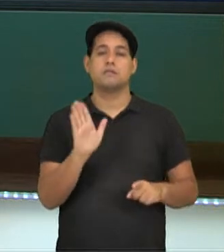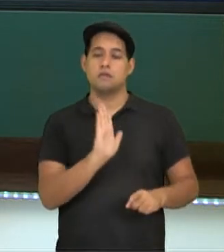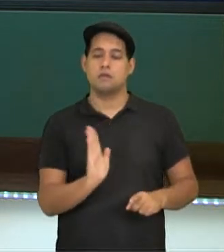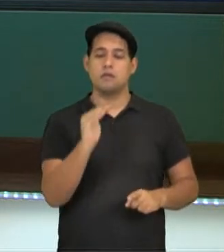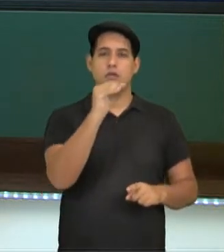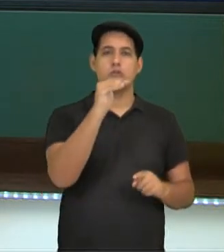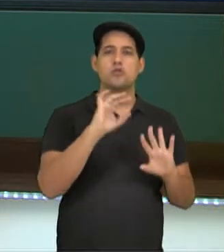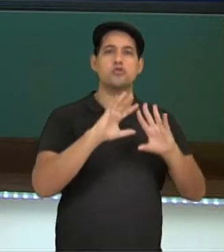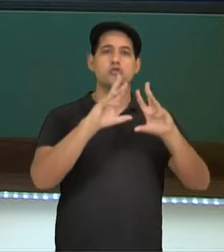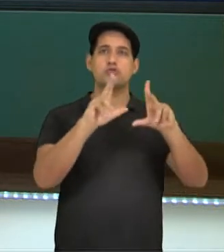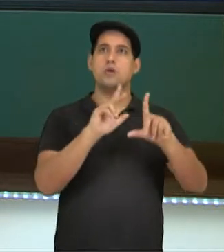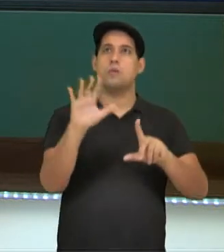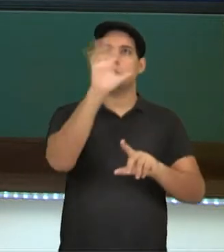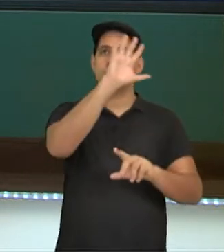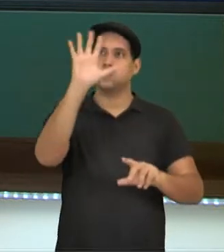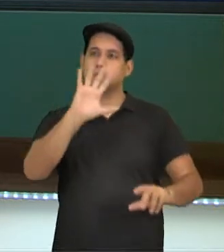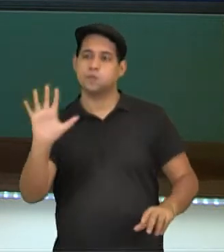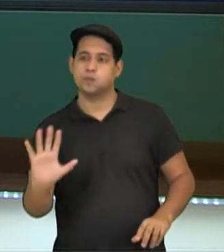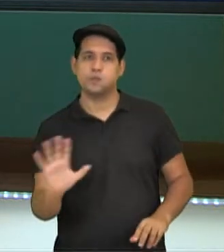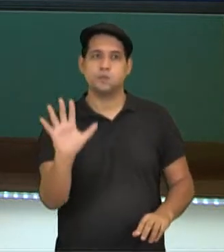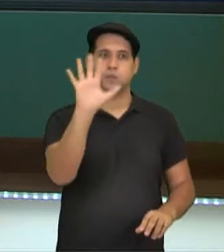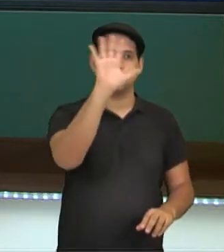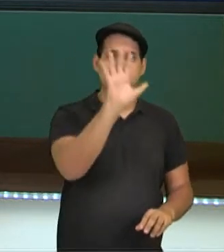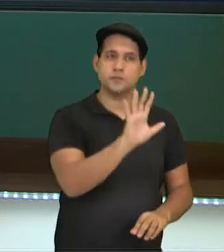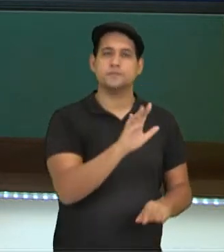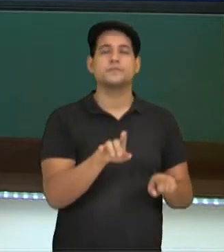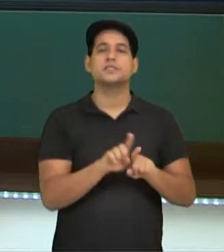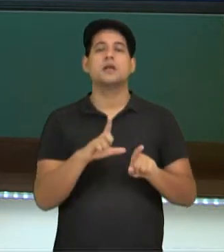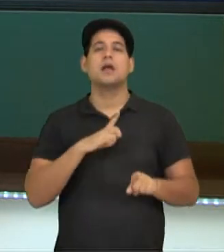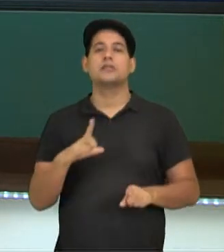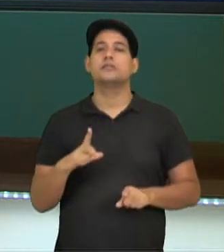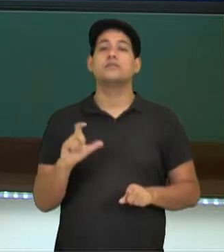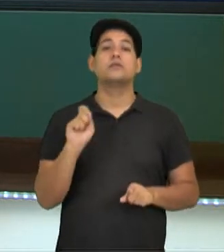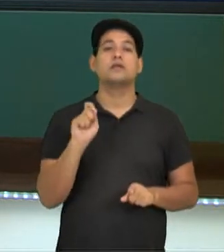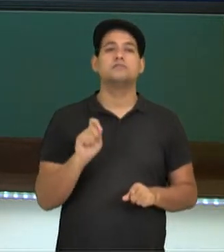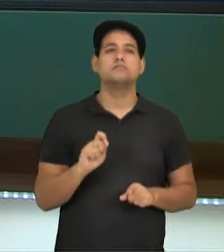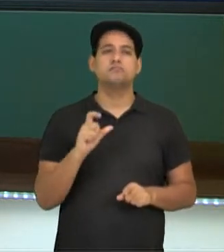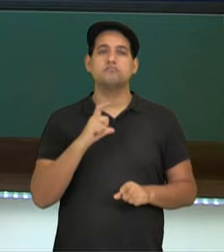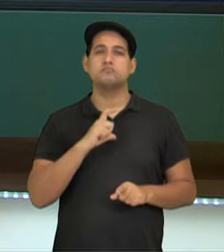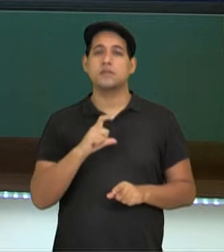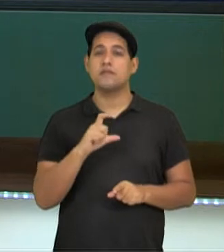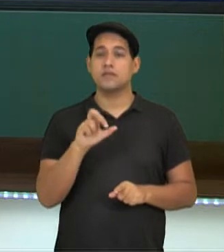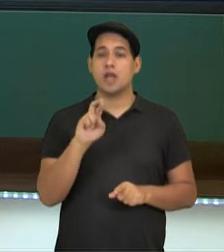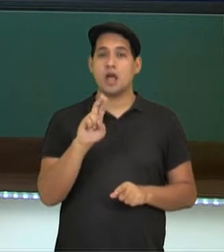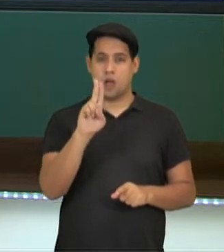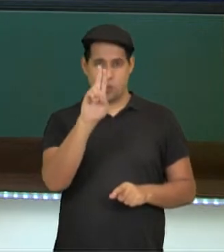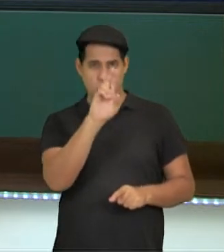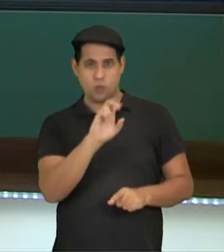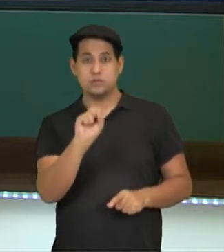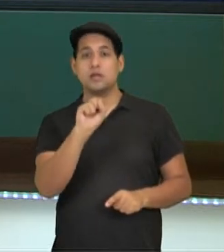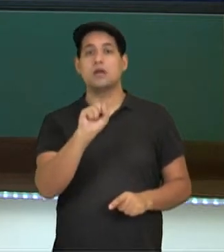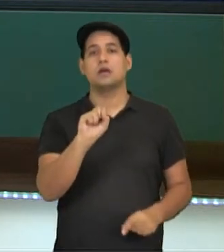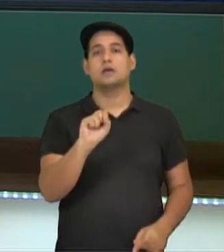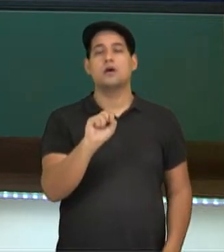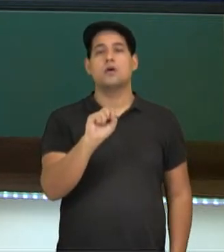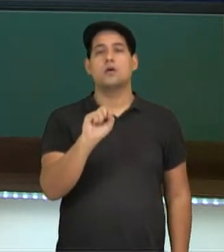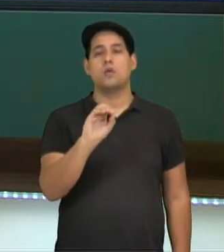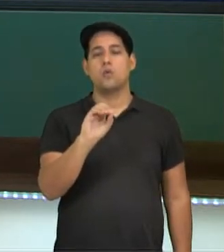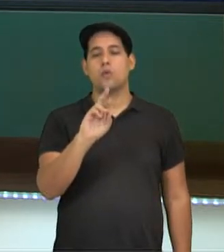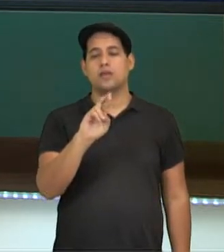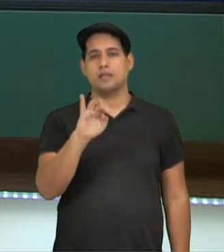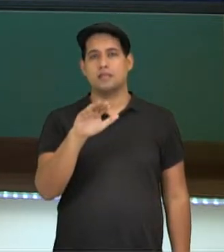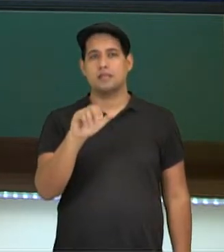de todo o resto do país. Tá? E nós temos aqui o território da Prússia Oriental, que era cercado pela Polônia. Esse aqui é o